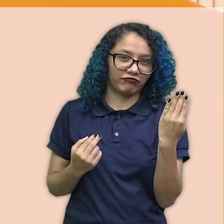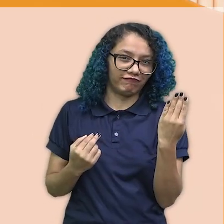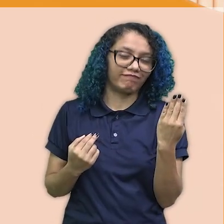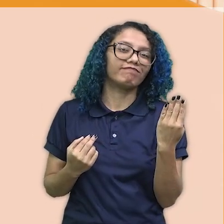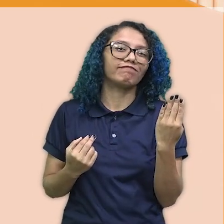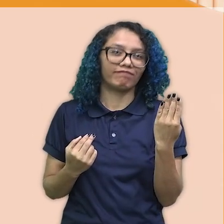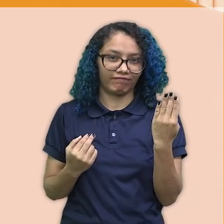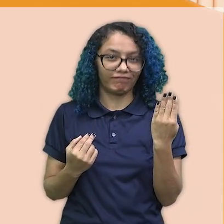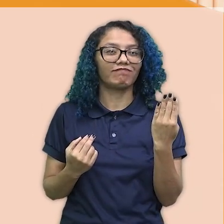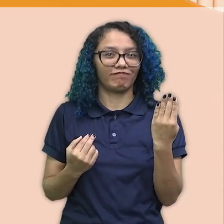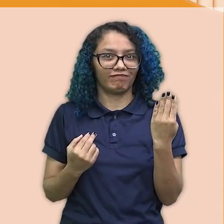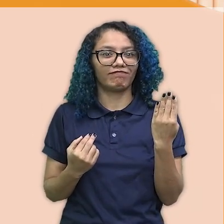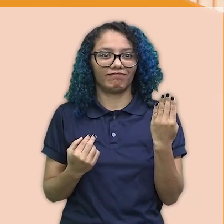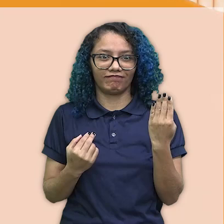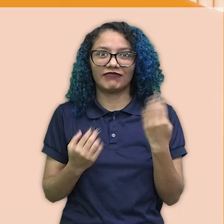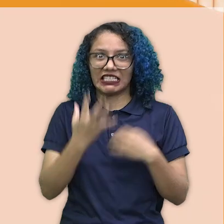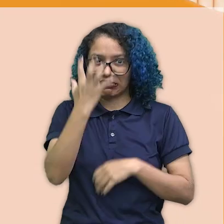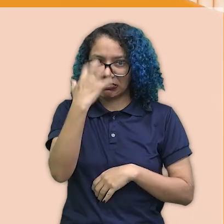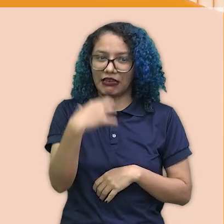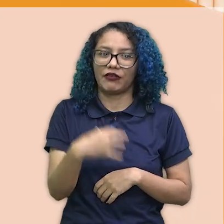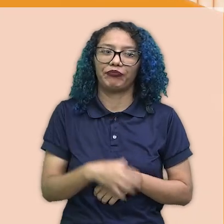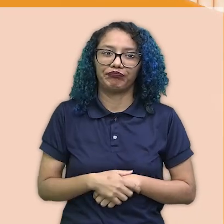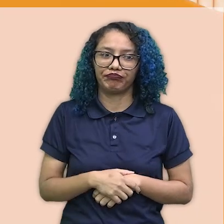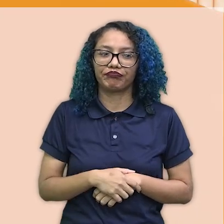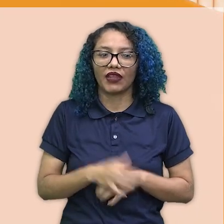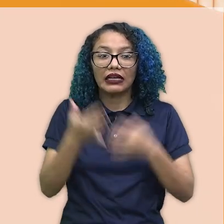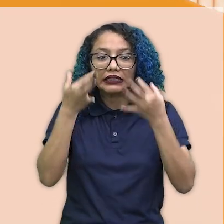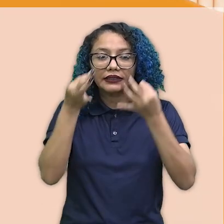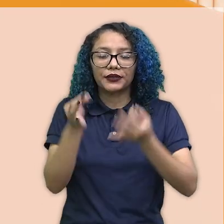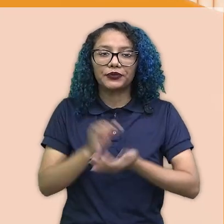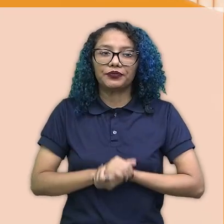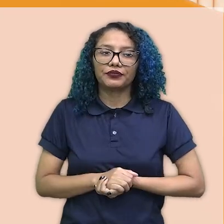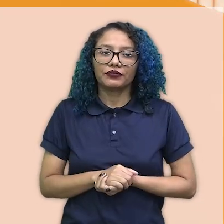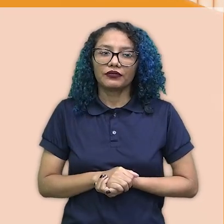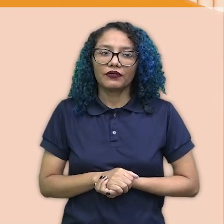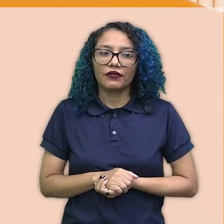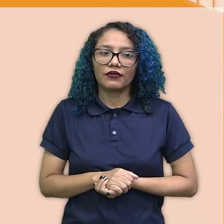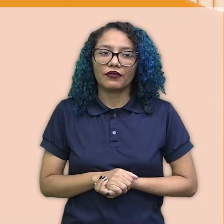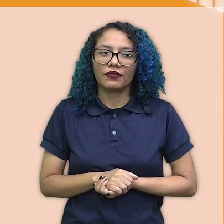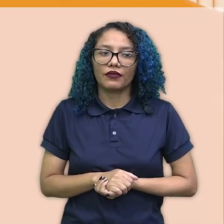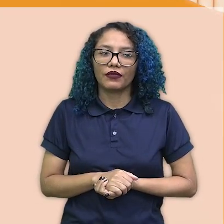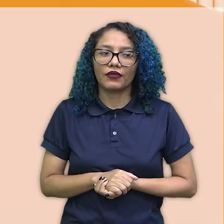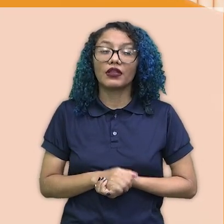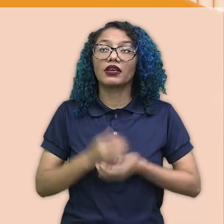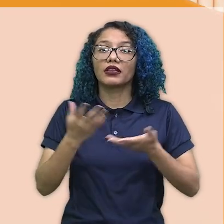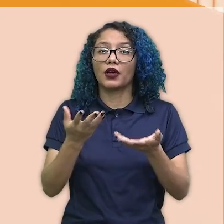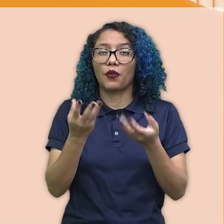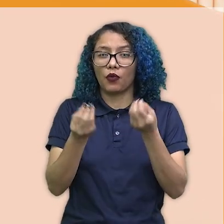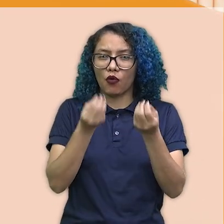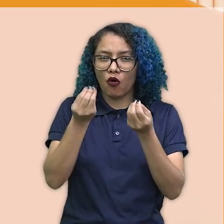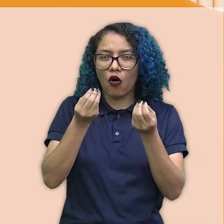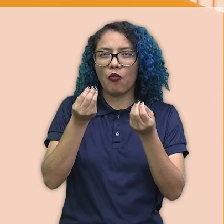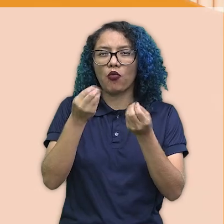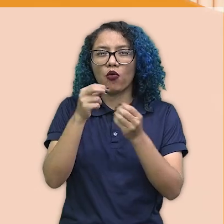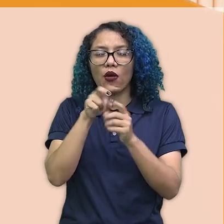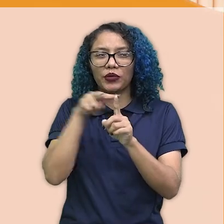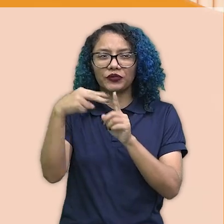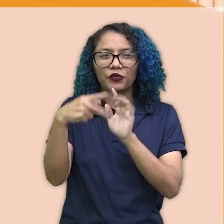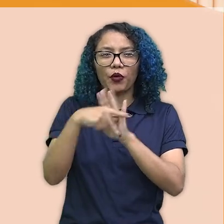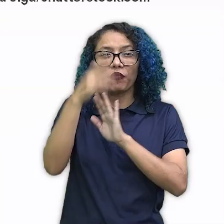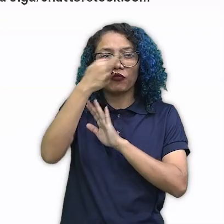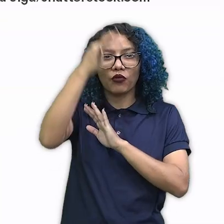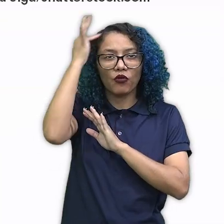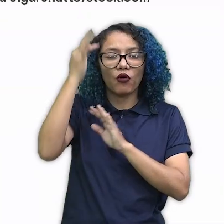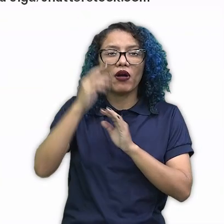inverdade. Olha só, é forte isso, prestem bem atenção, tá? Então vamos lá, como que Foucault entende essa questão do poder e saber? Vamos